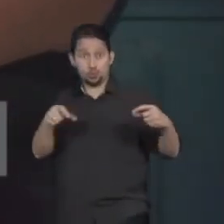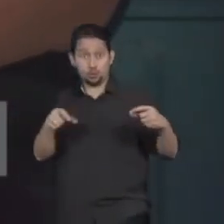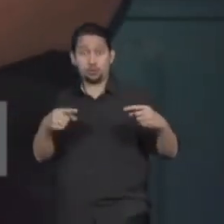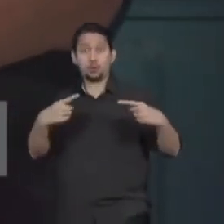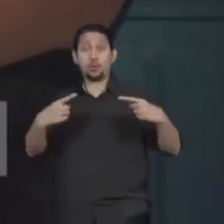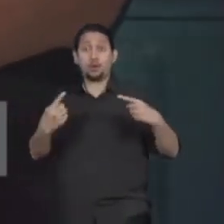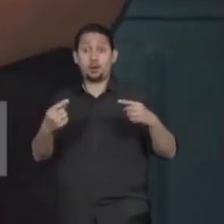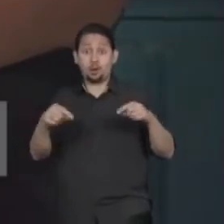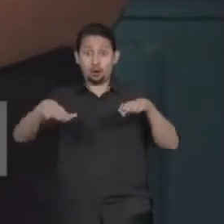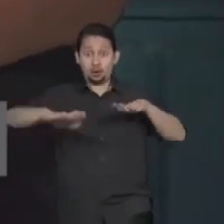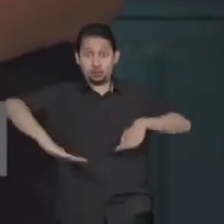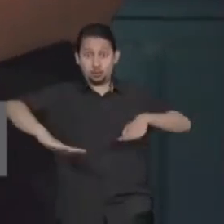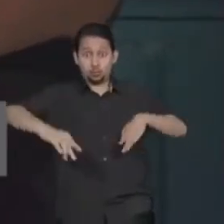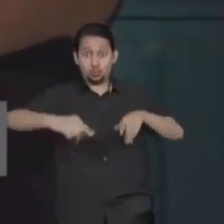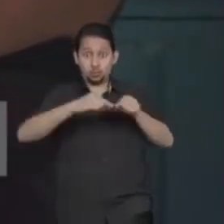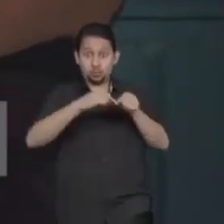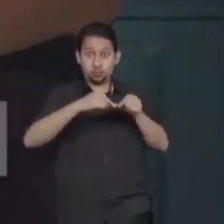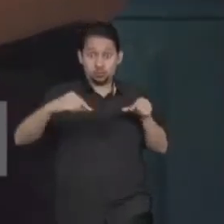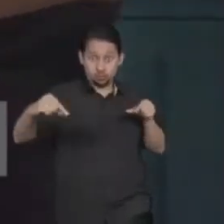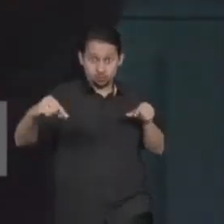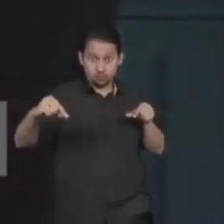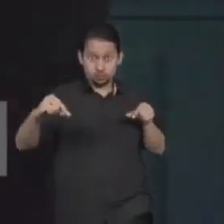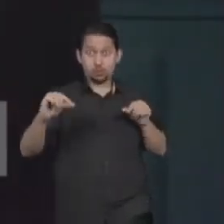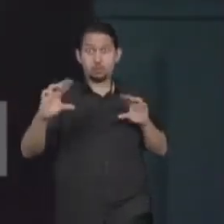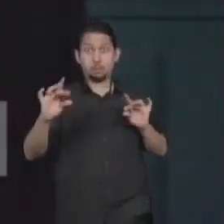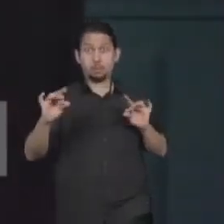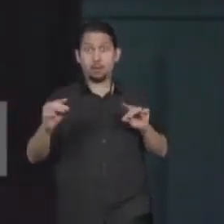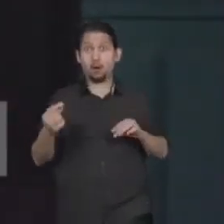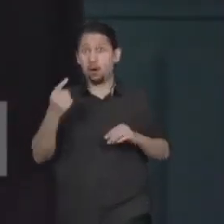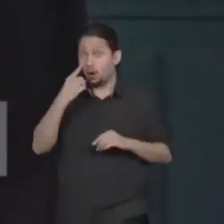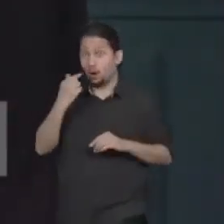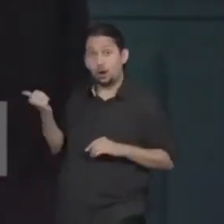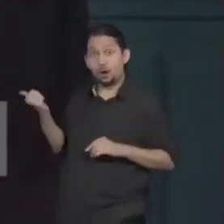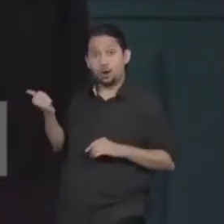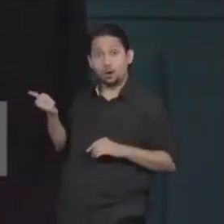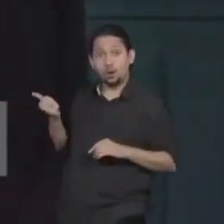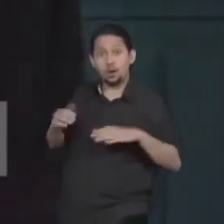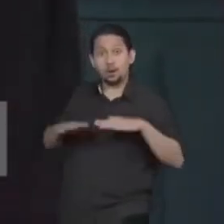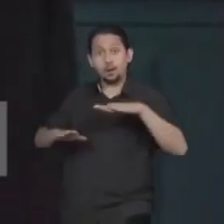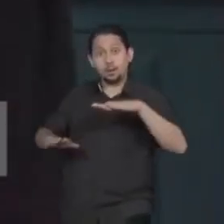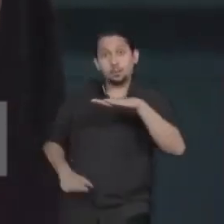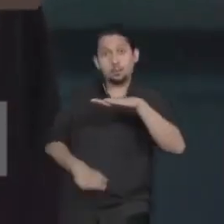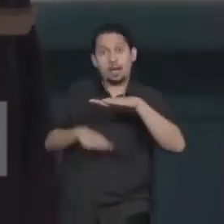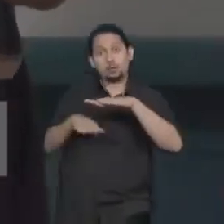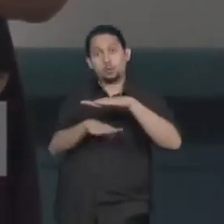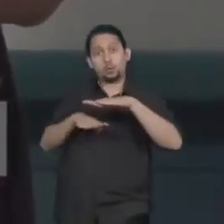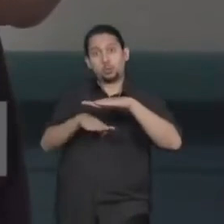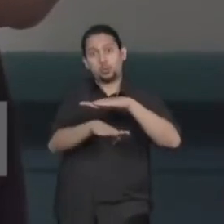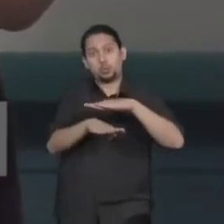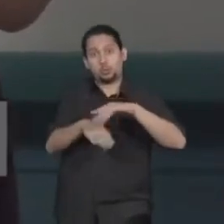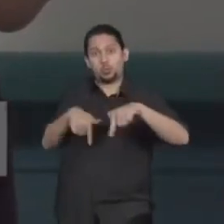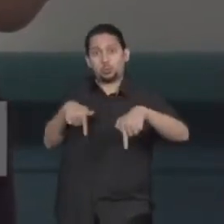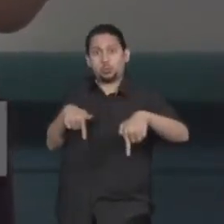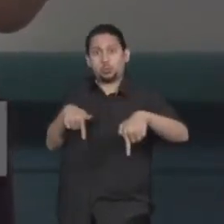ficar amarradas aqui, ó, você põe um papelão e cola, e essas 2 vão ficar amarradas por baixo.